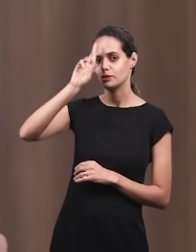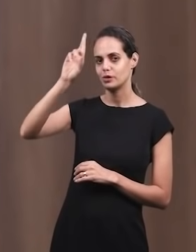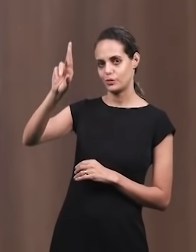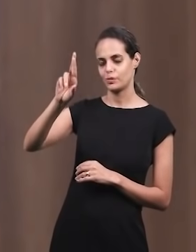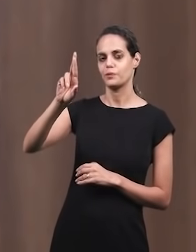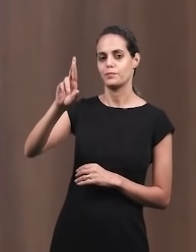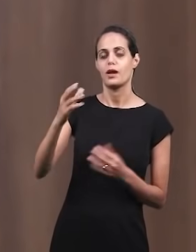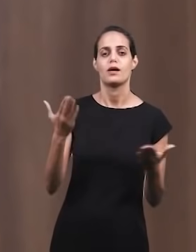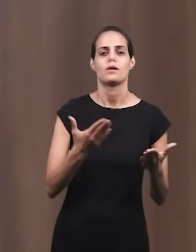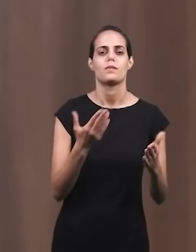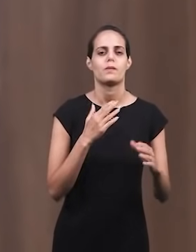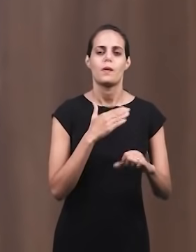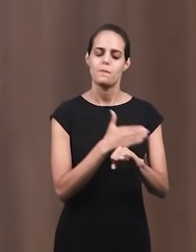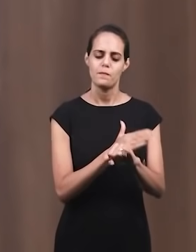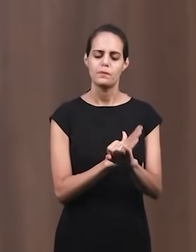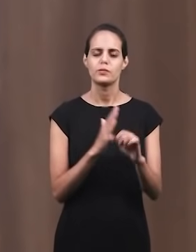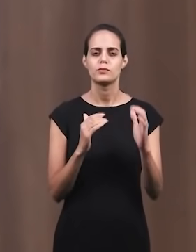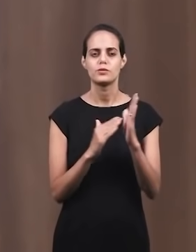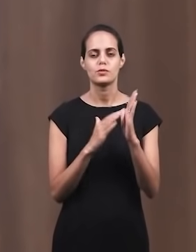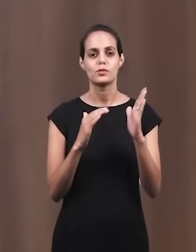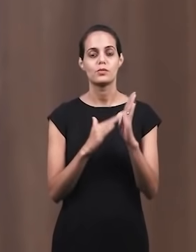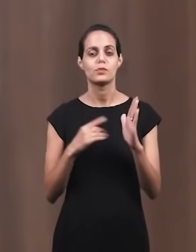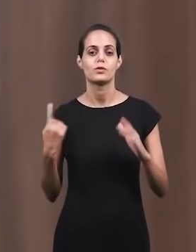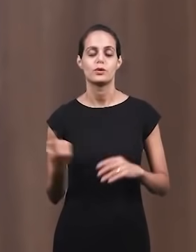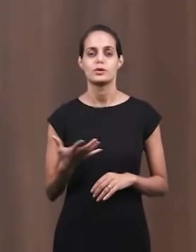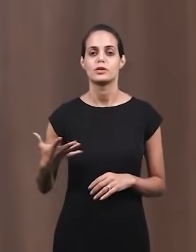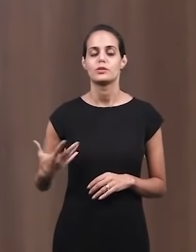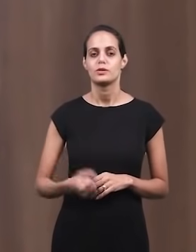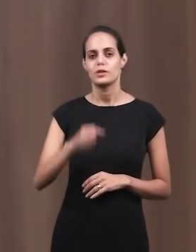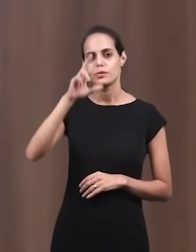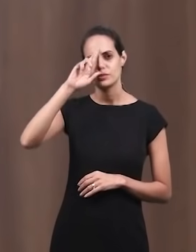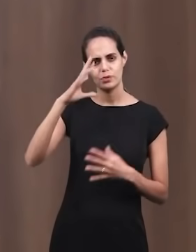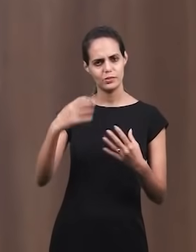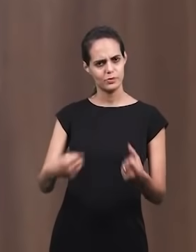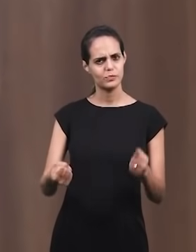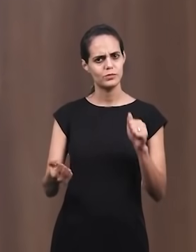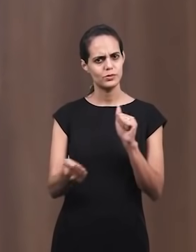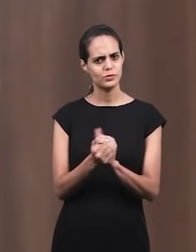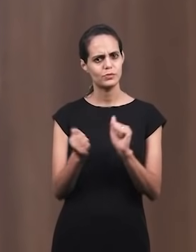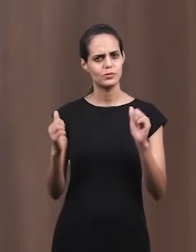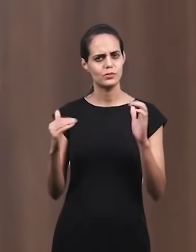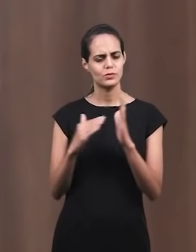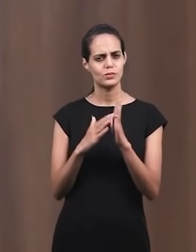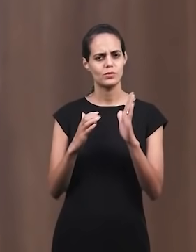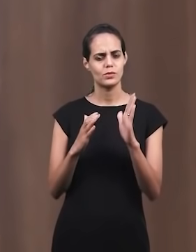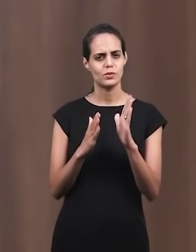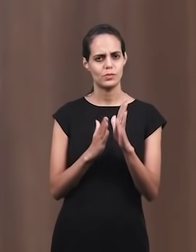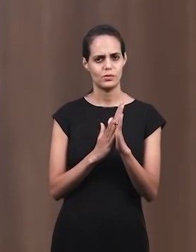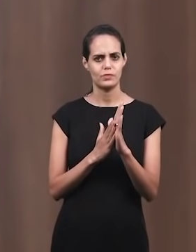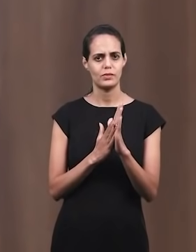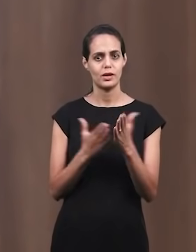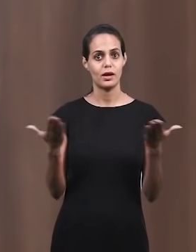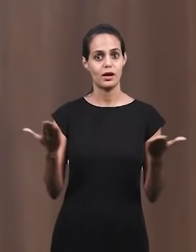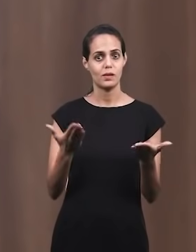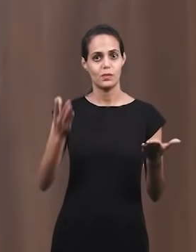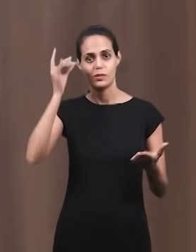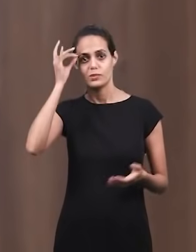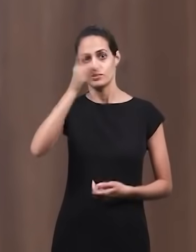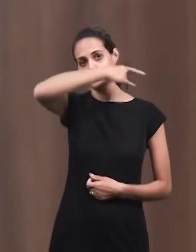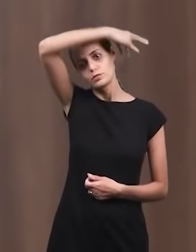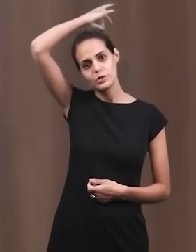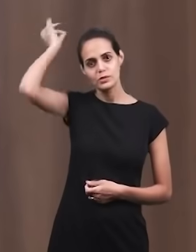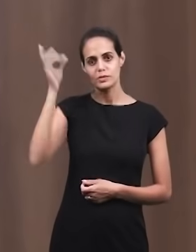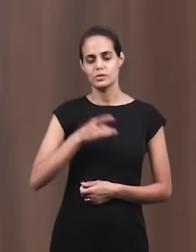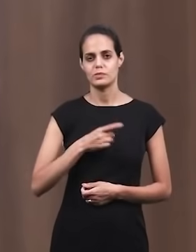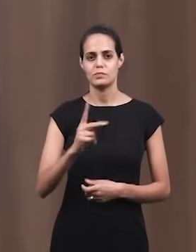primeira parte do culto é a parte de louvor e nós vamos adorar ao Senhor com um hino. Louve ao Senhor. Nesse instante o Espírito de Deus já vai começar